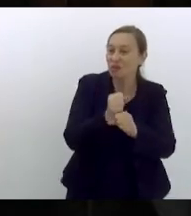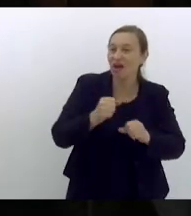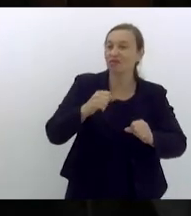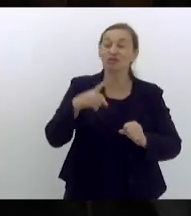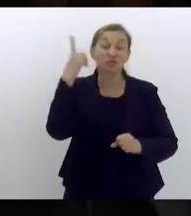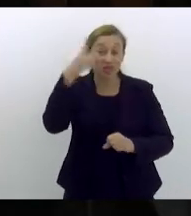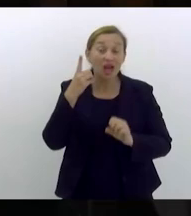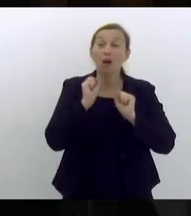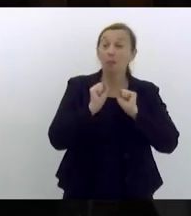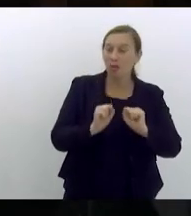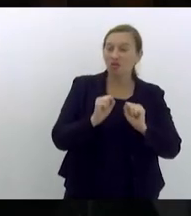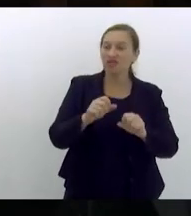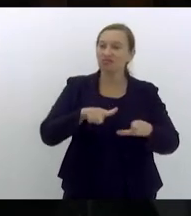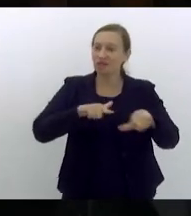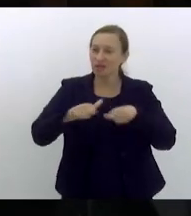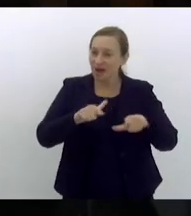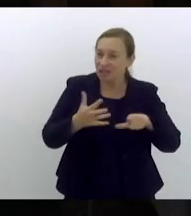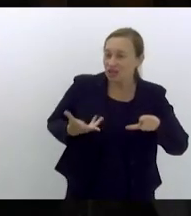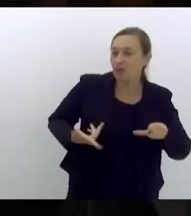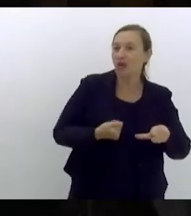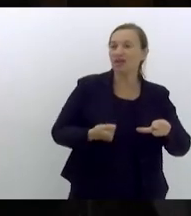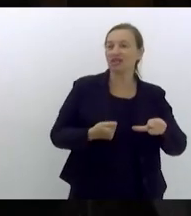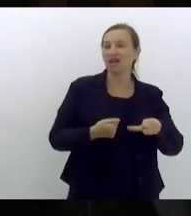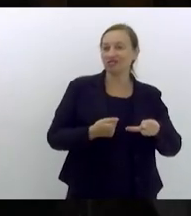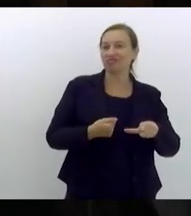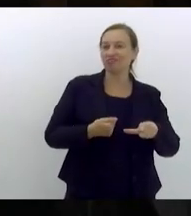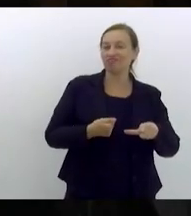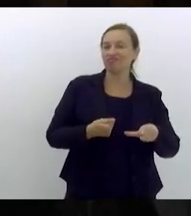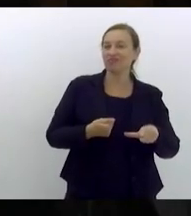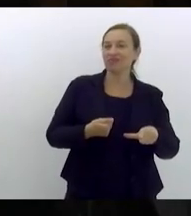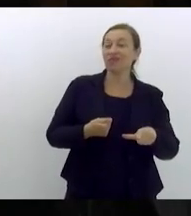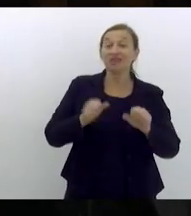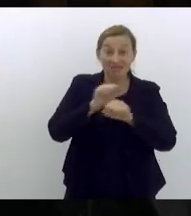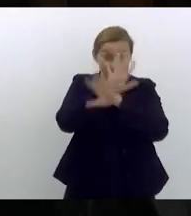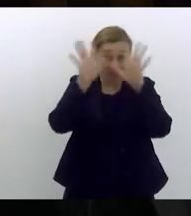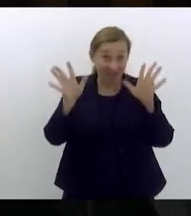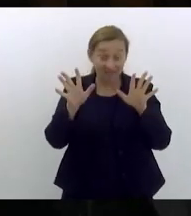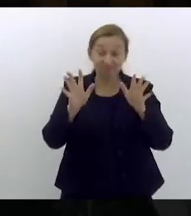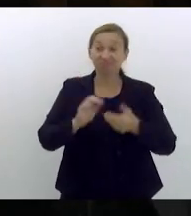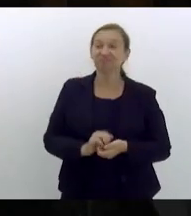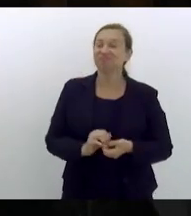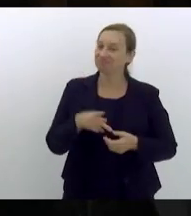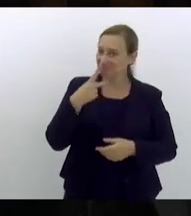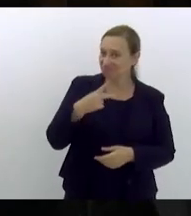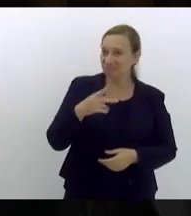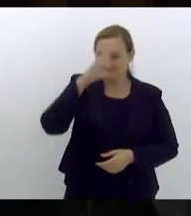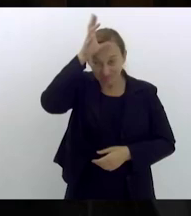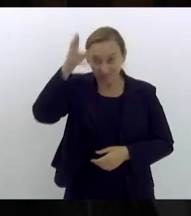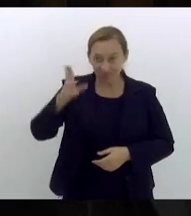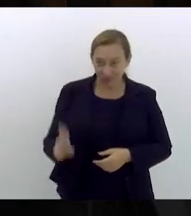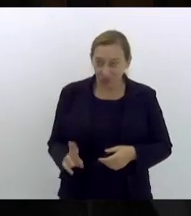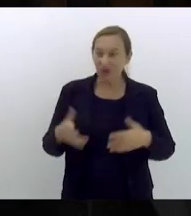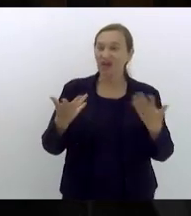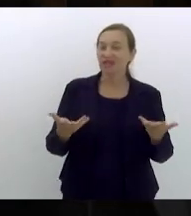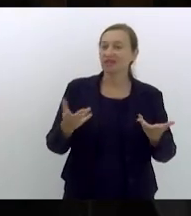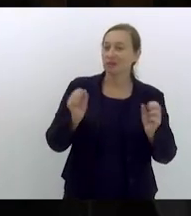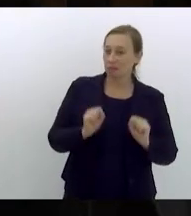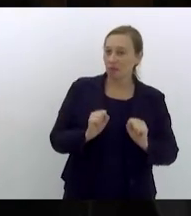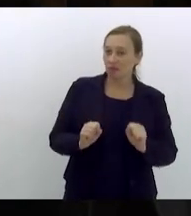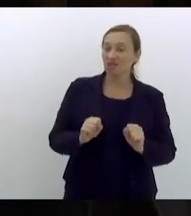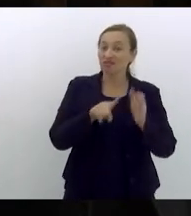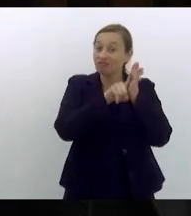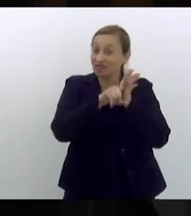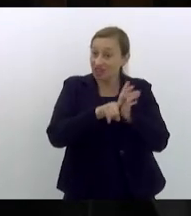eu acho que a gente pode fazer o nosso trabalho de uma melhor forma um trabalho muito claro e que como eu falei te ajudo anteriormente que a gente possa